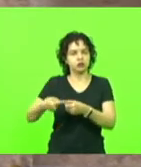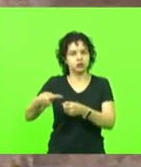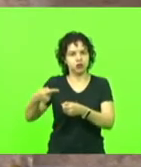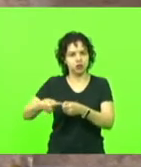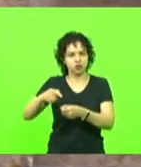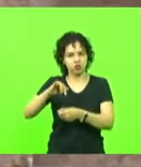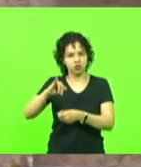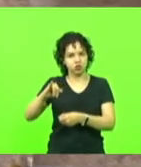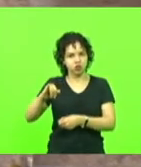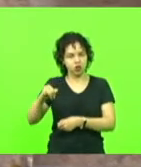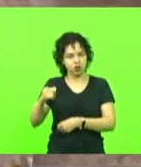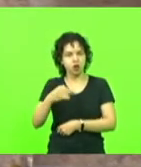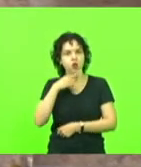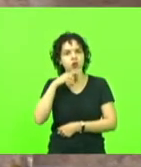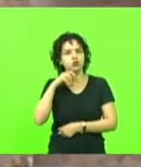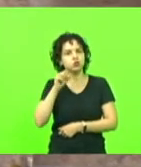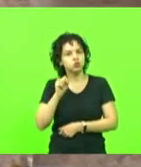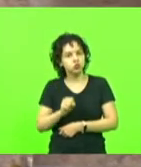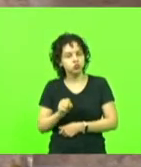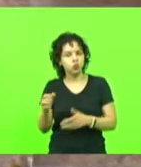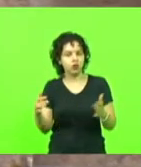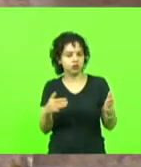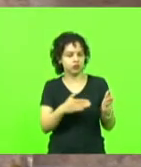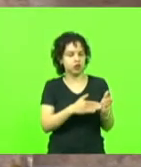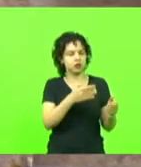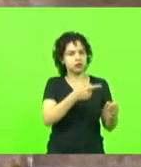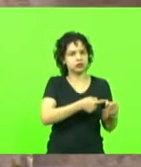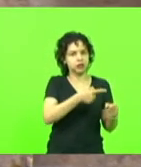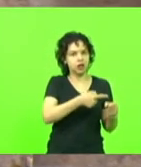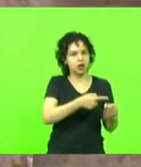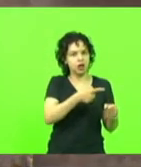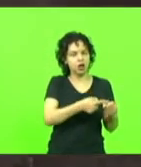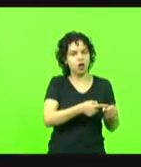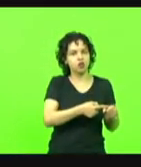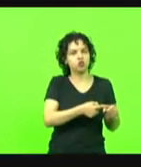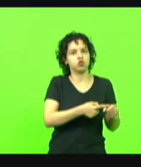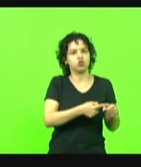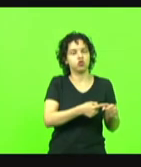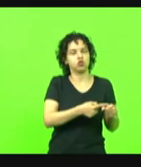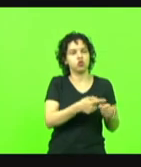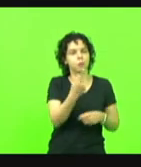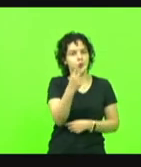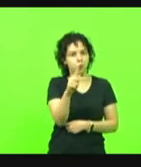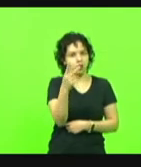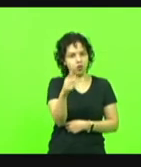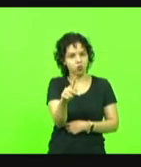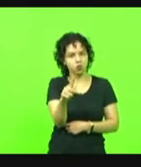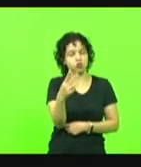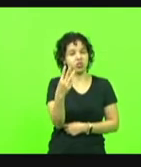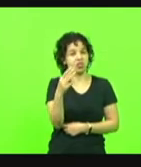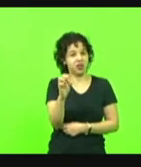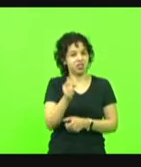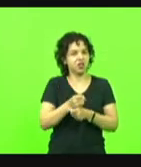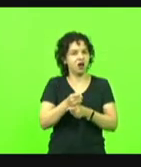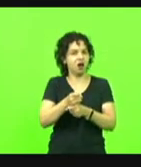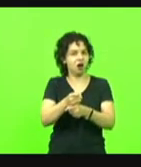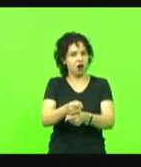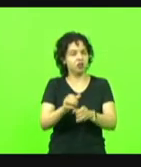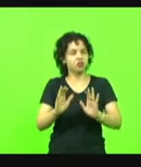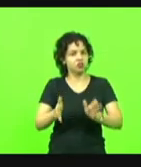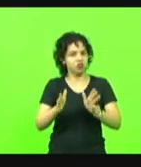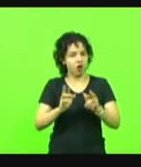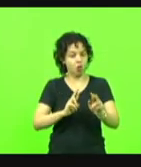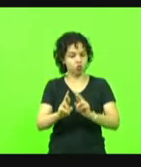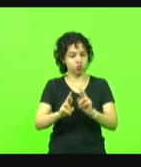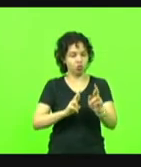até a cidade de Pomerode. Uma luta de 30 anos também, a rodovia muito